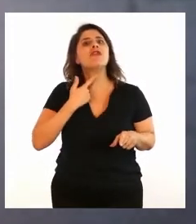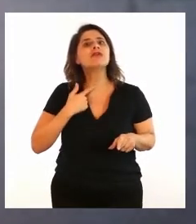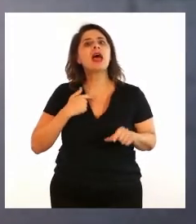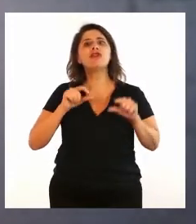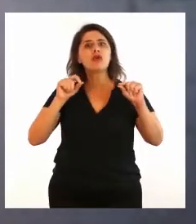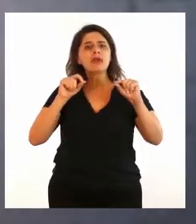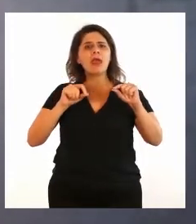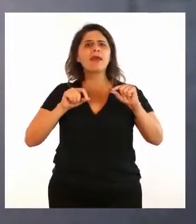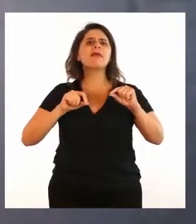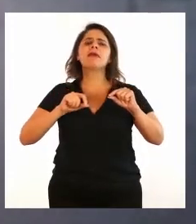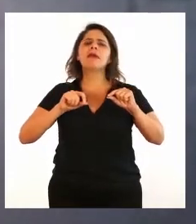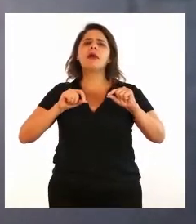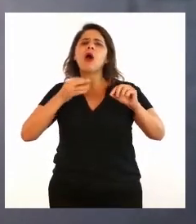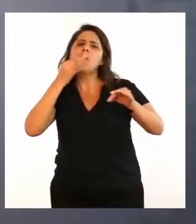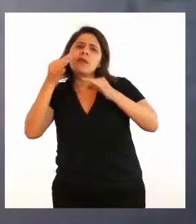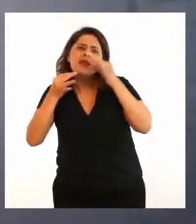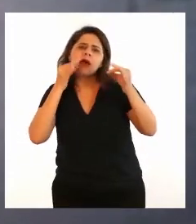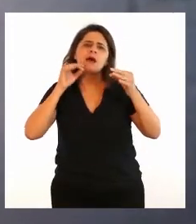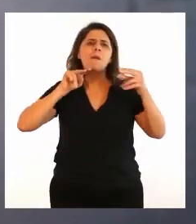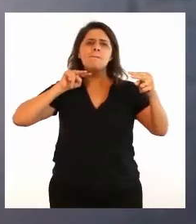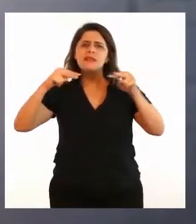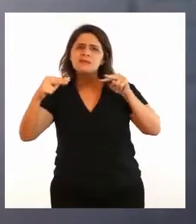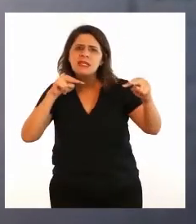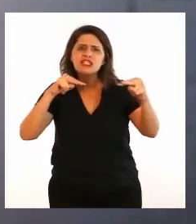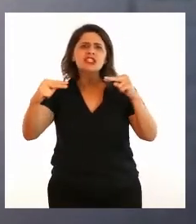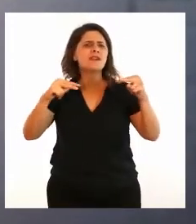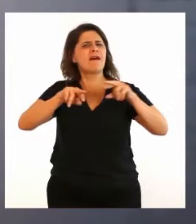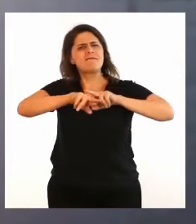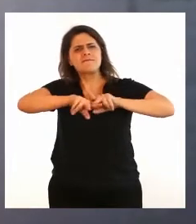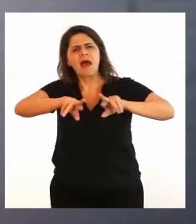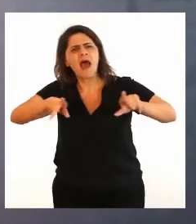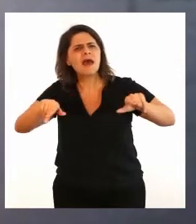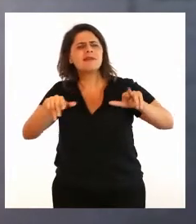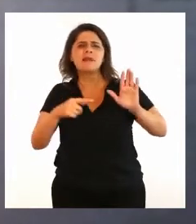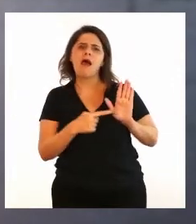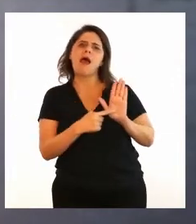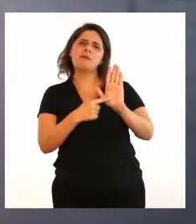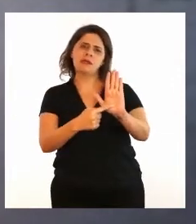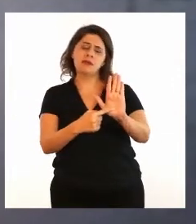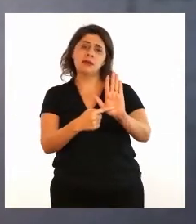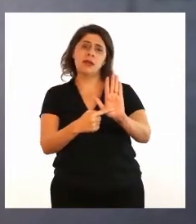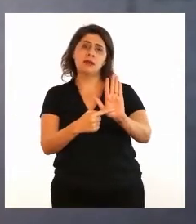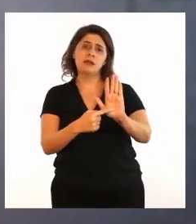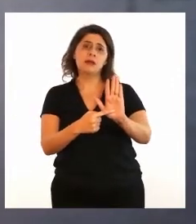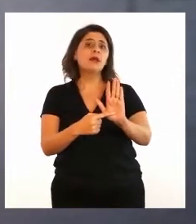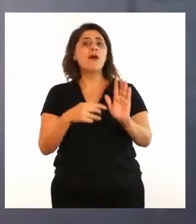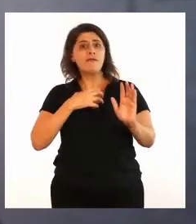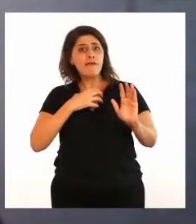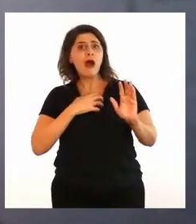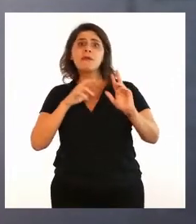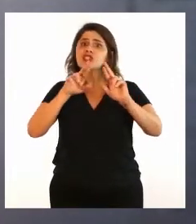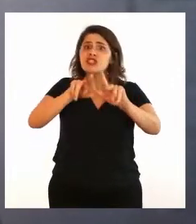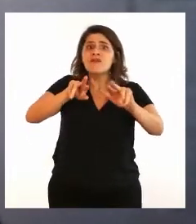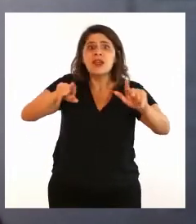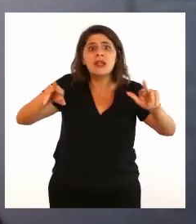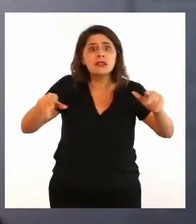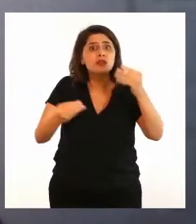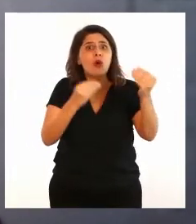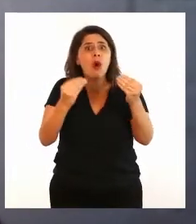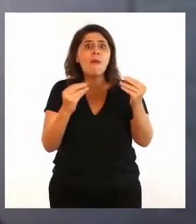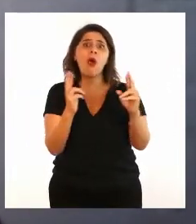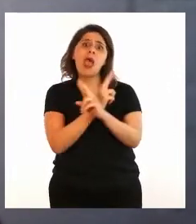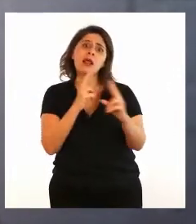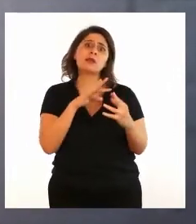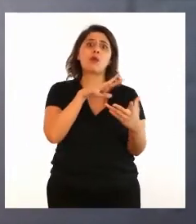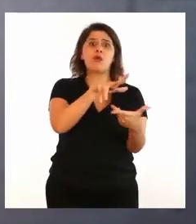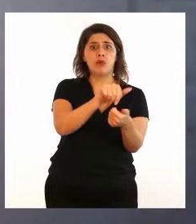uma diversidade de vozes, de pensamentos, de formas de se relacionar com o mundo e também uma diversidade de